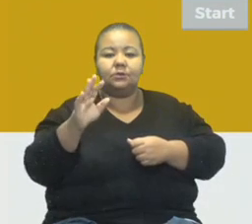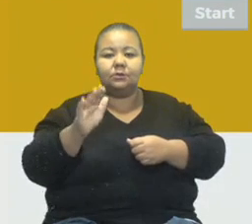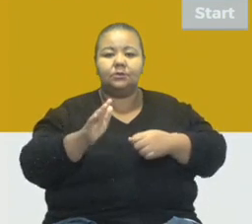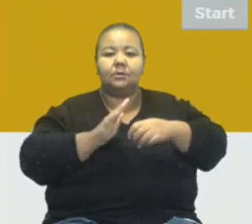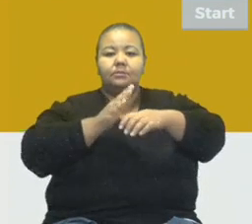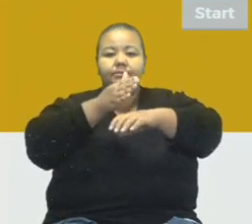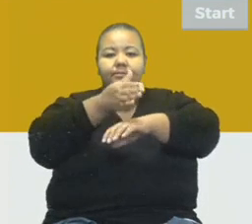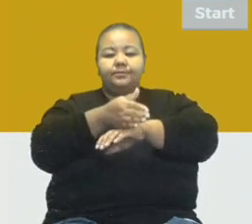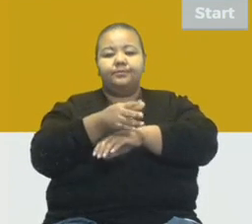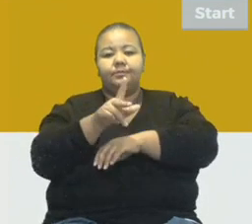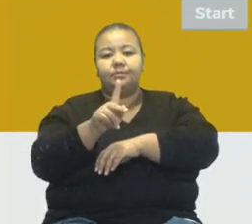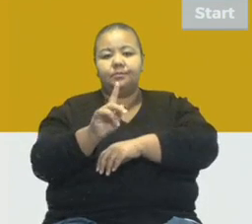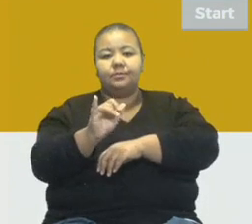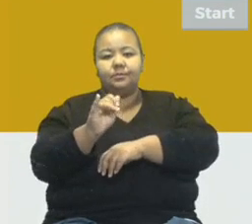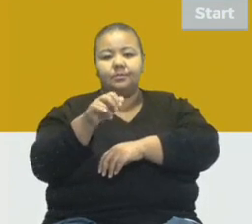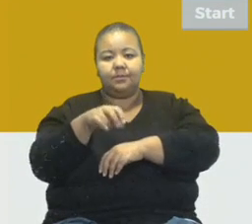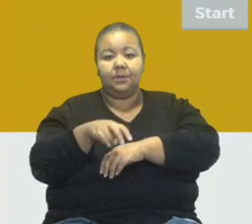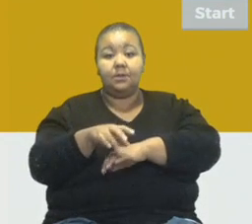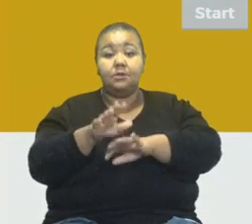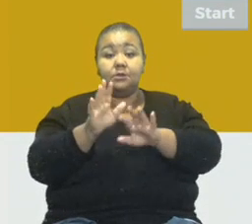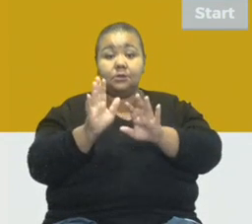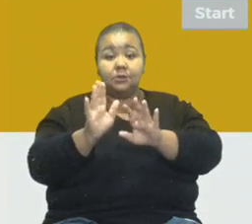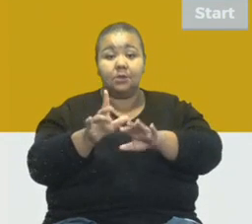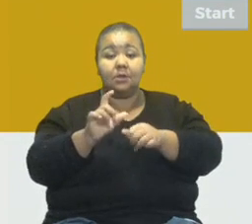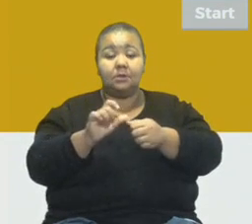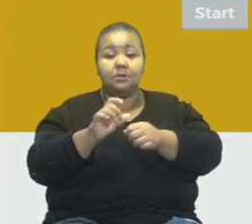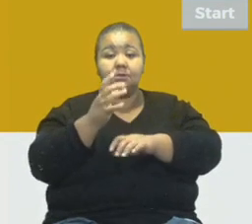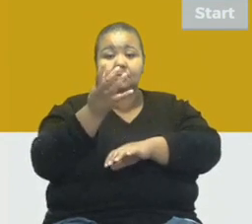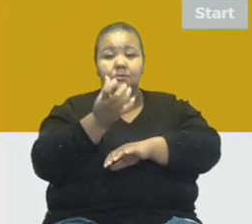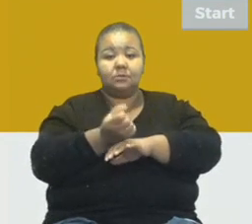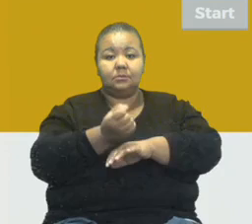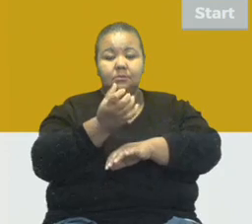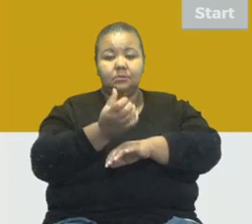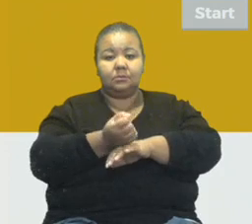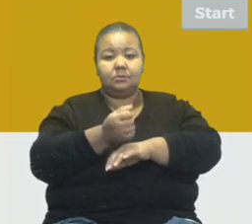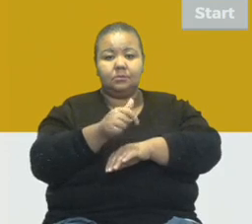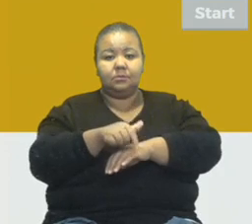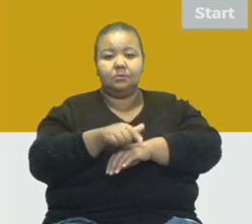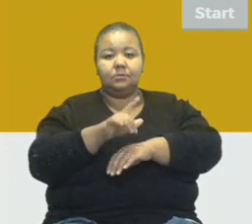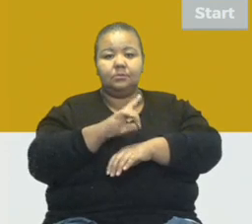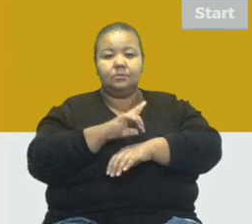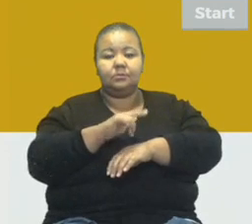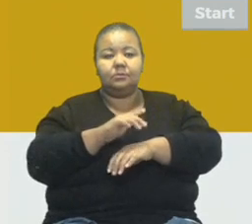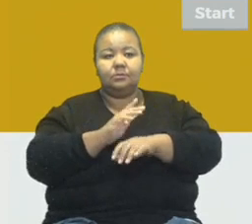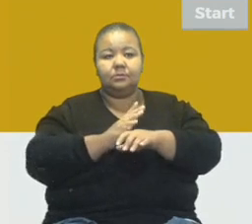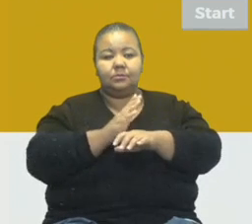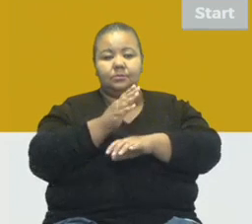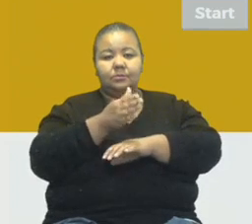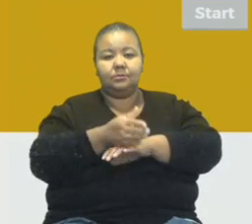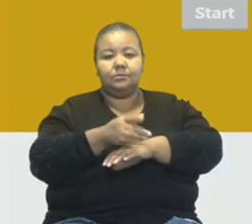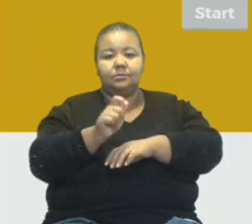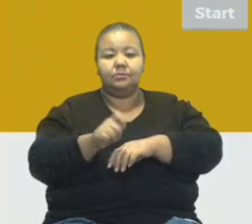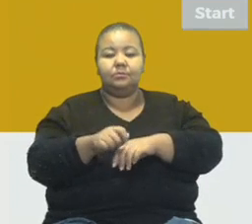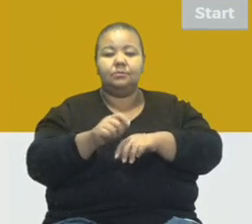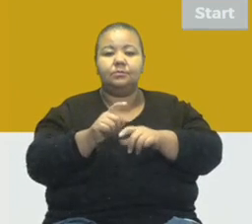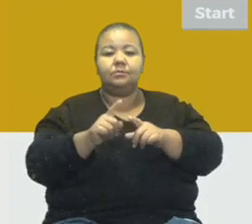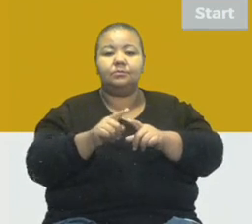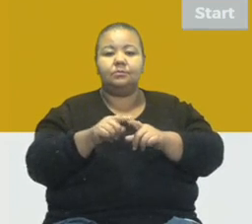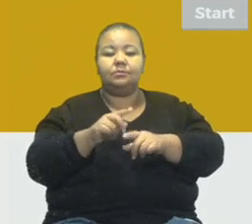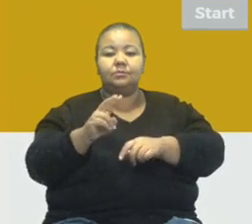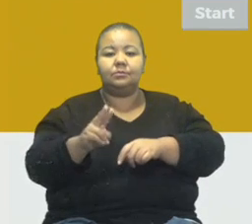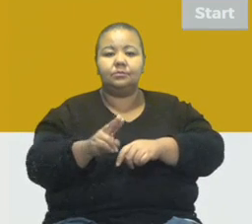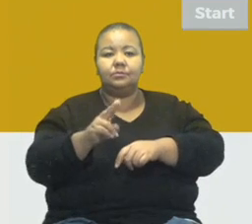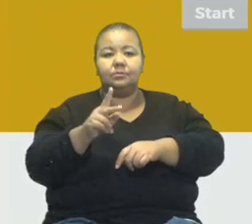nosso PIN. Então, se você já tem o Kahoot no seu aplicativo, você pode acessar